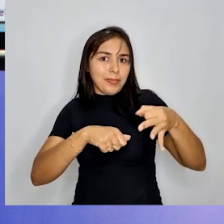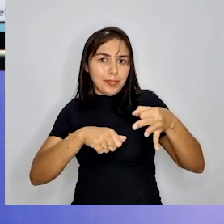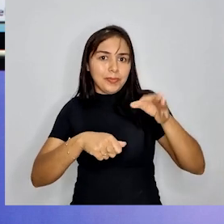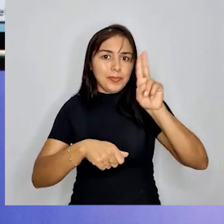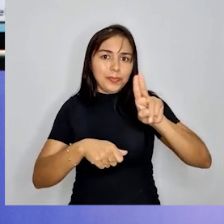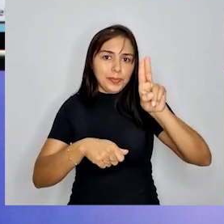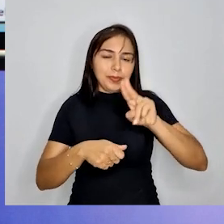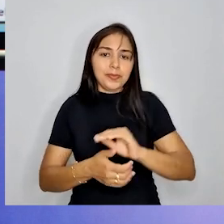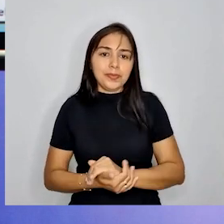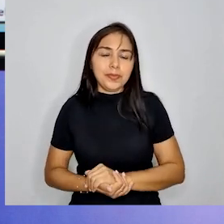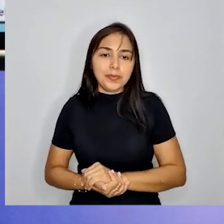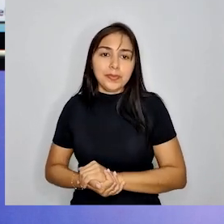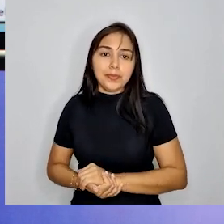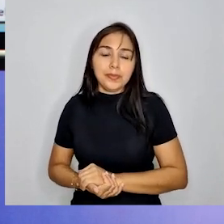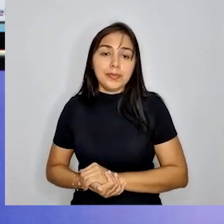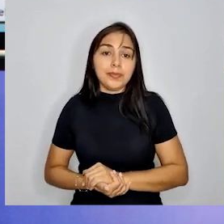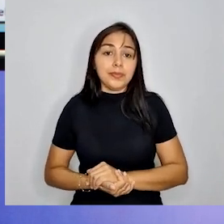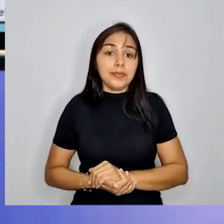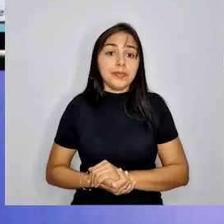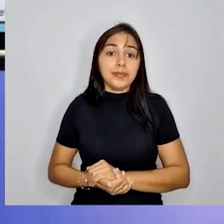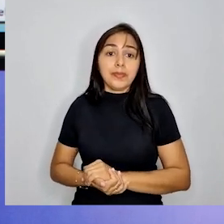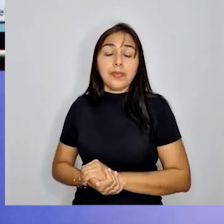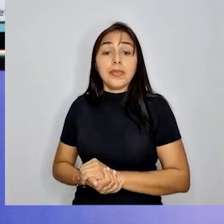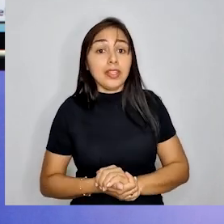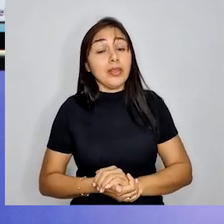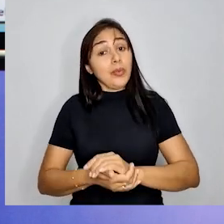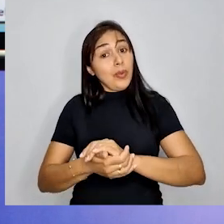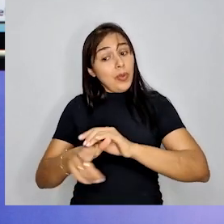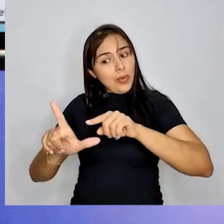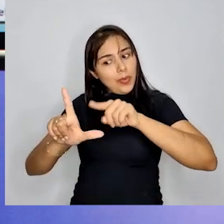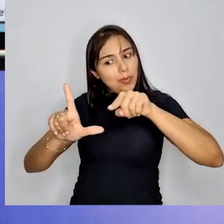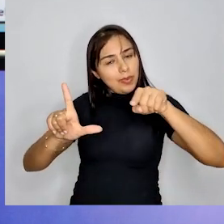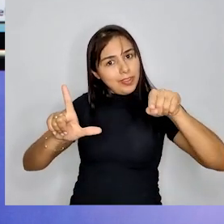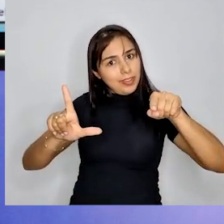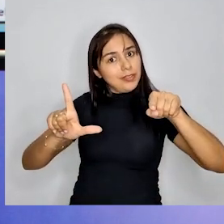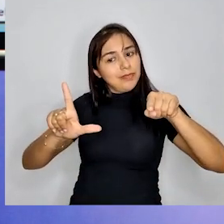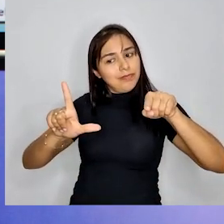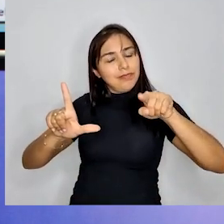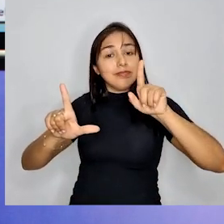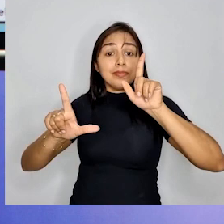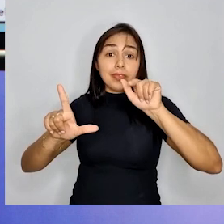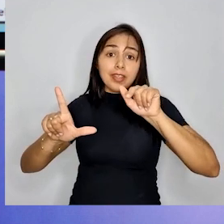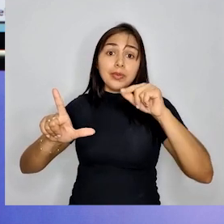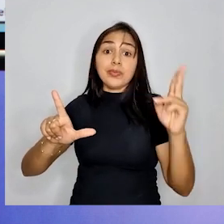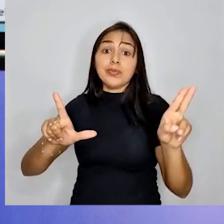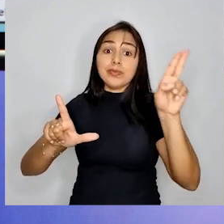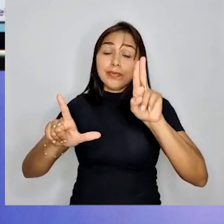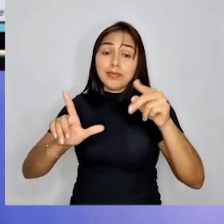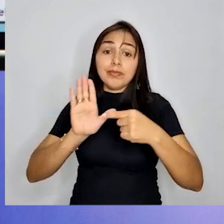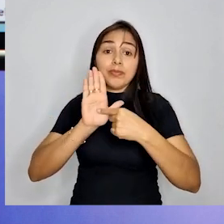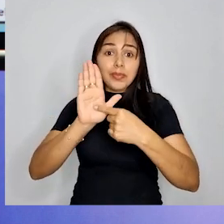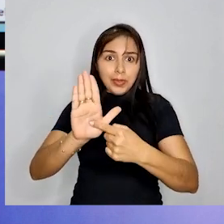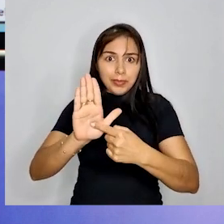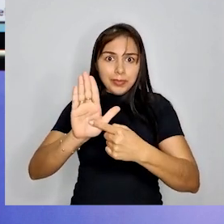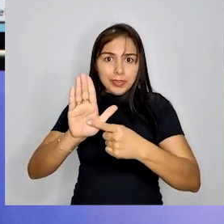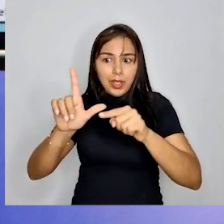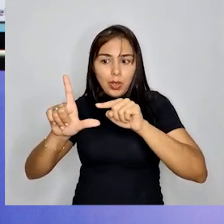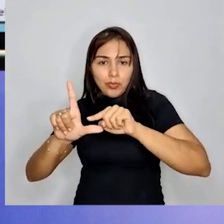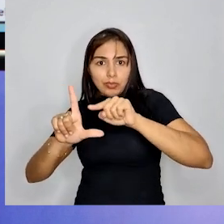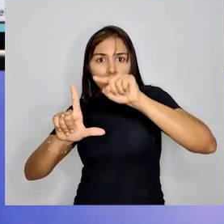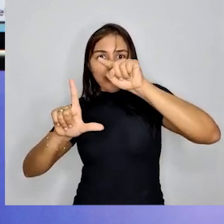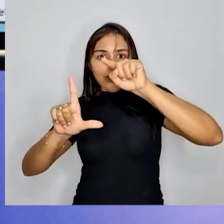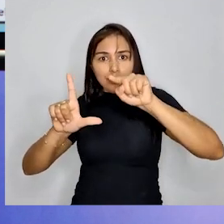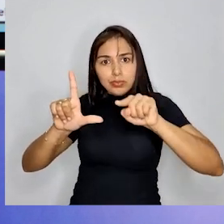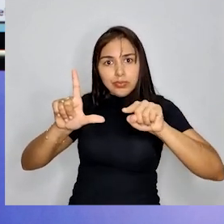só não o gráfico de linhas é indicado para mostrar uma tendência crescente ou decrescente em um período de tempo